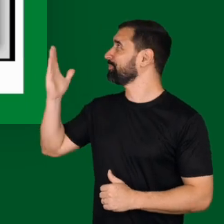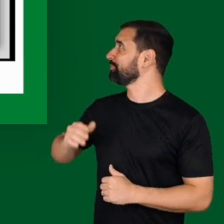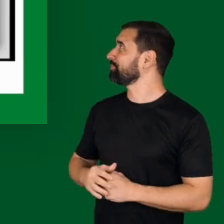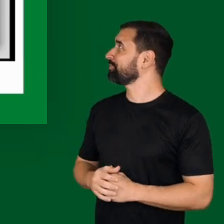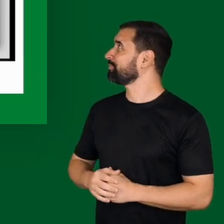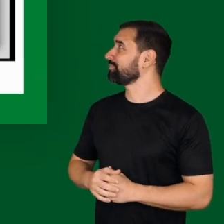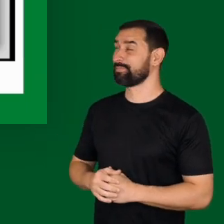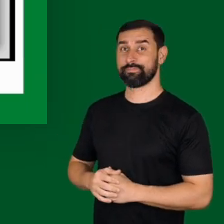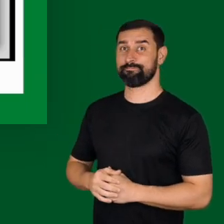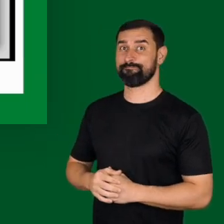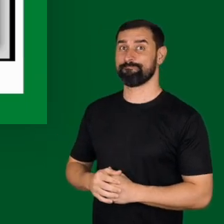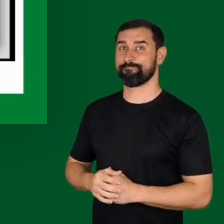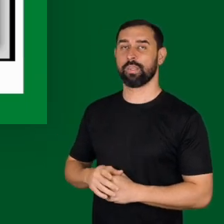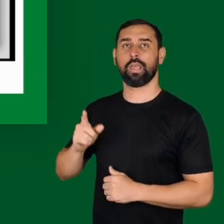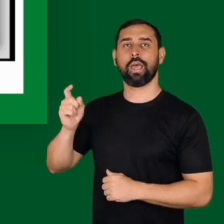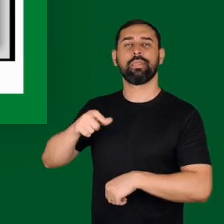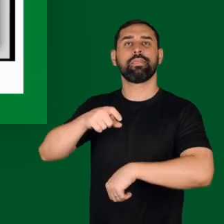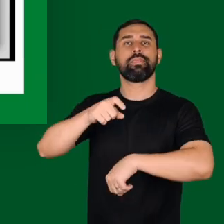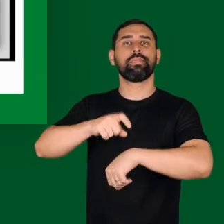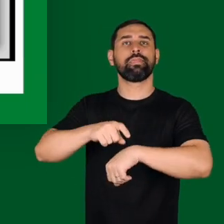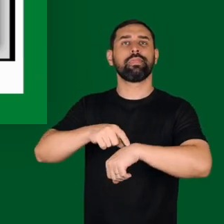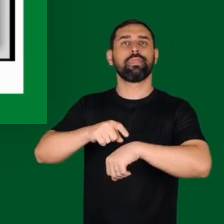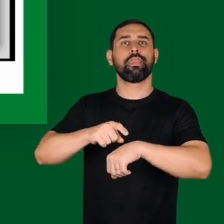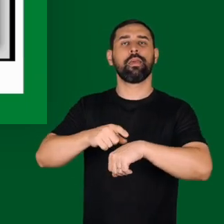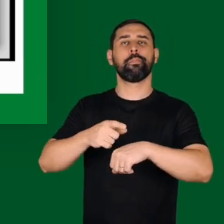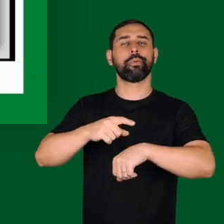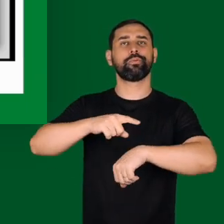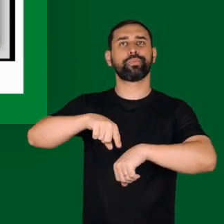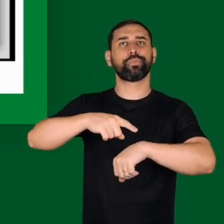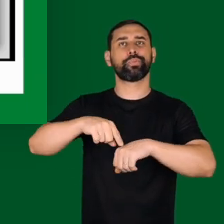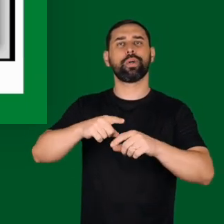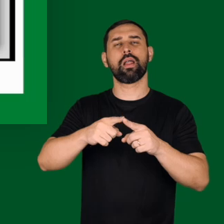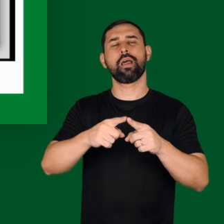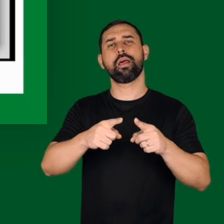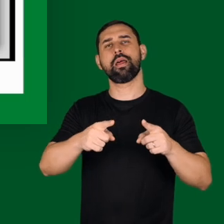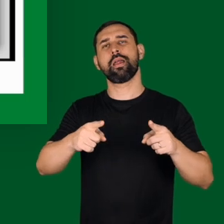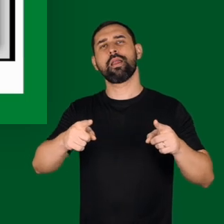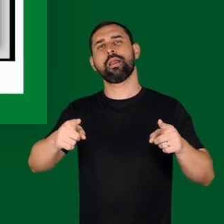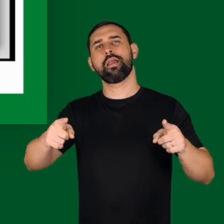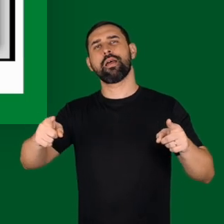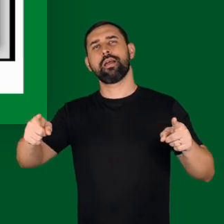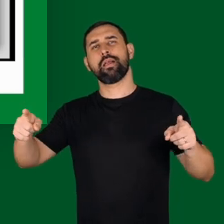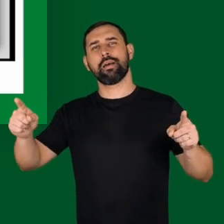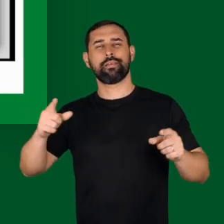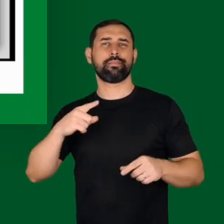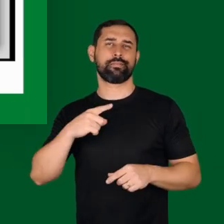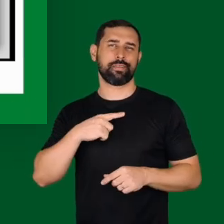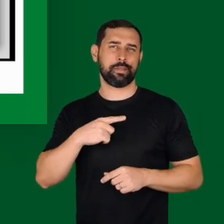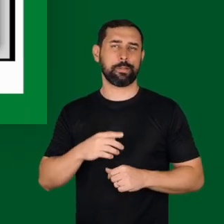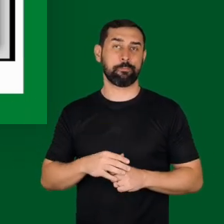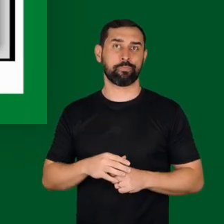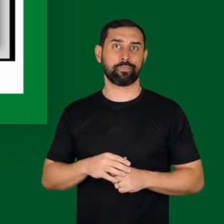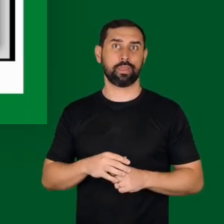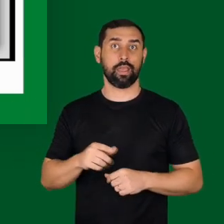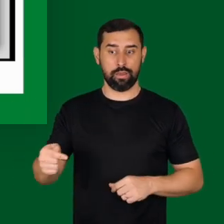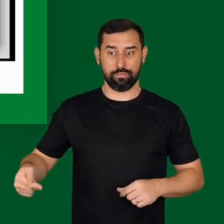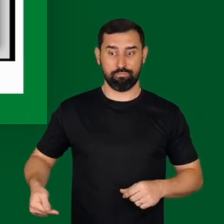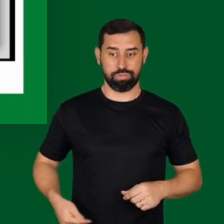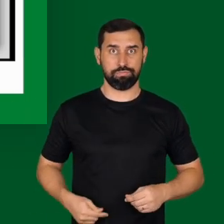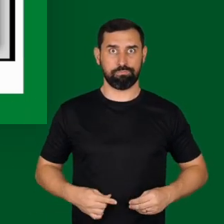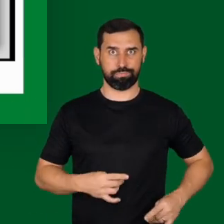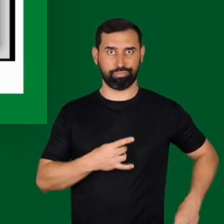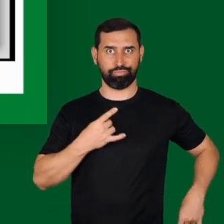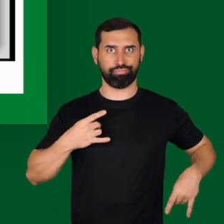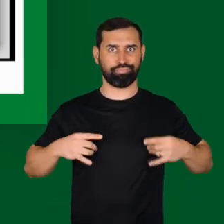duração maior do que a insulina NPH, e a insulina ultra rápida, que tem também uma